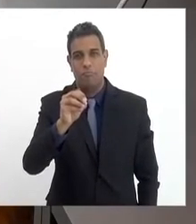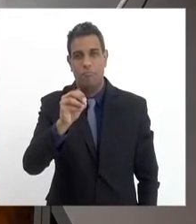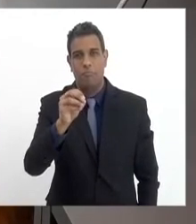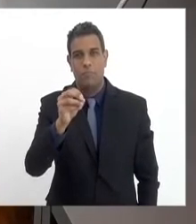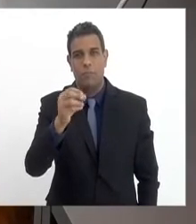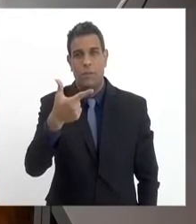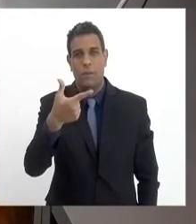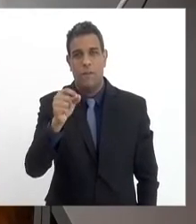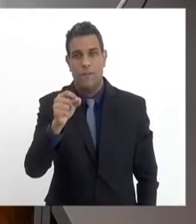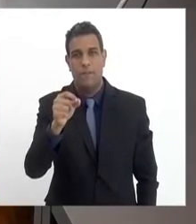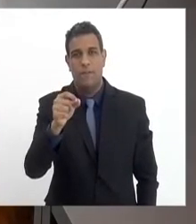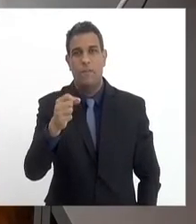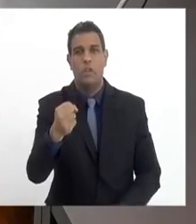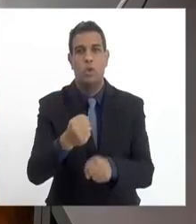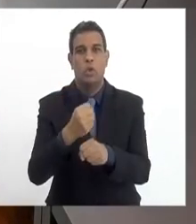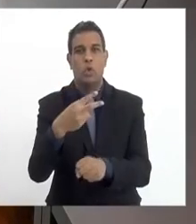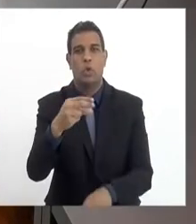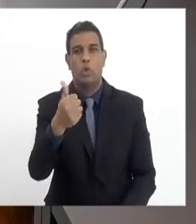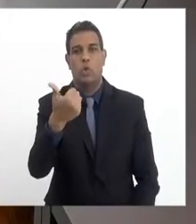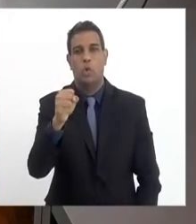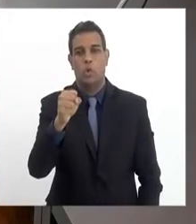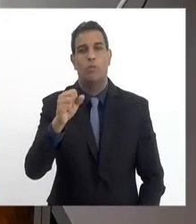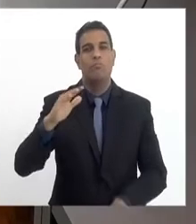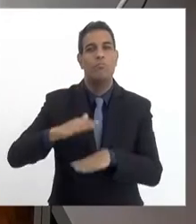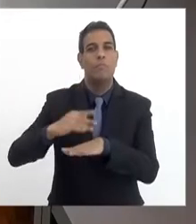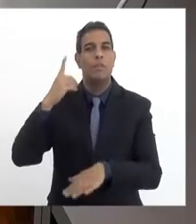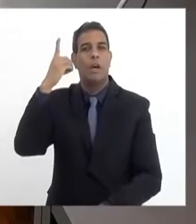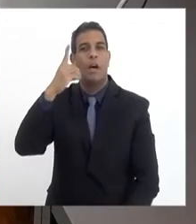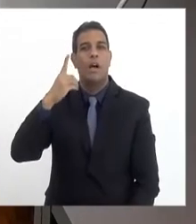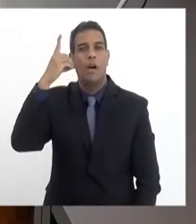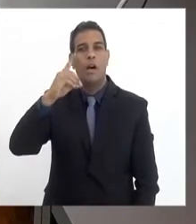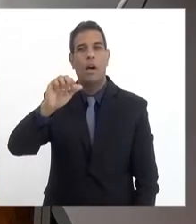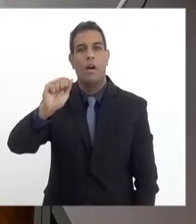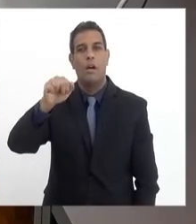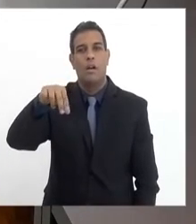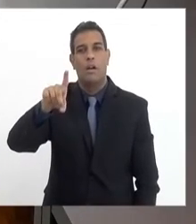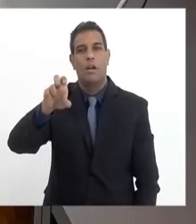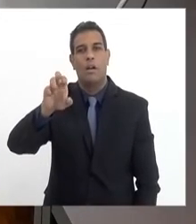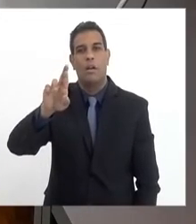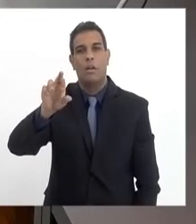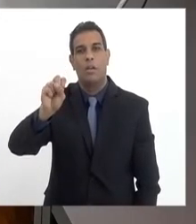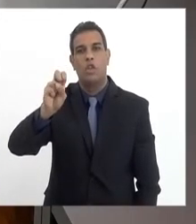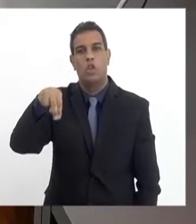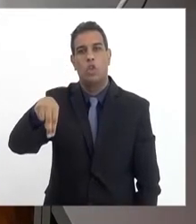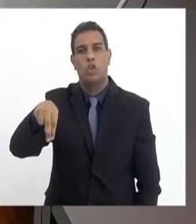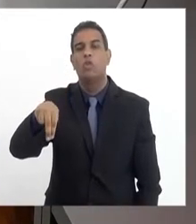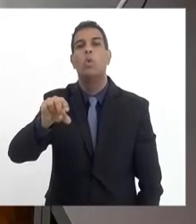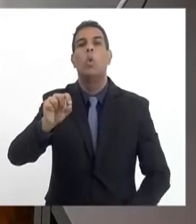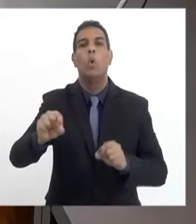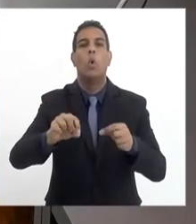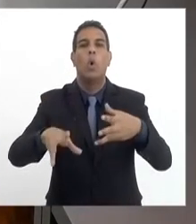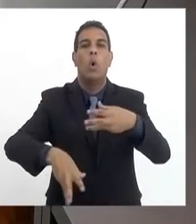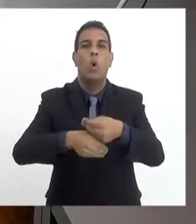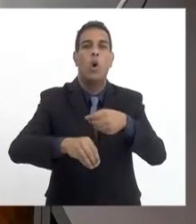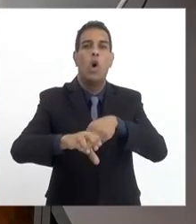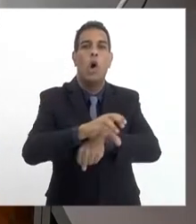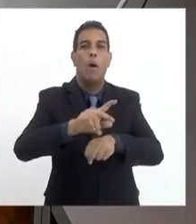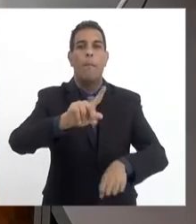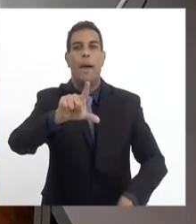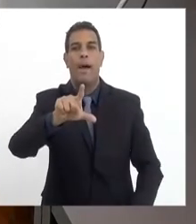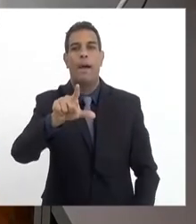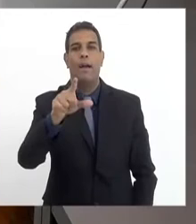4020 de 2021, autoria do deputado Anderson Moraes, parecer sugerido em plenário, anexação PL